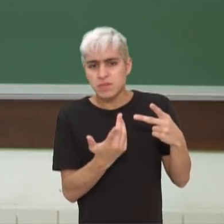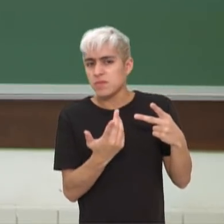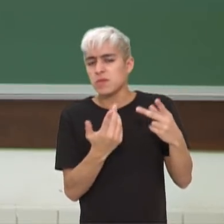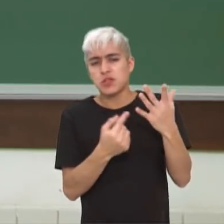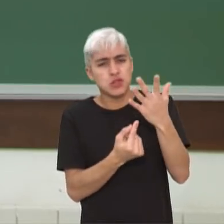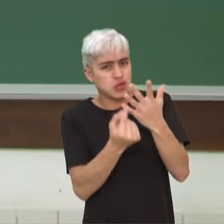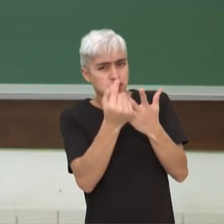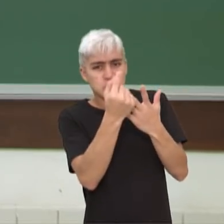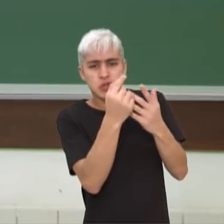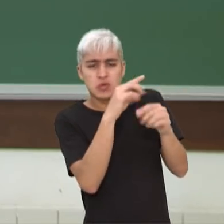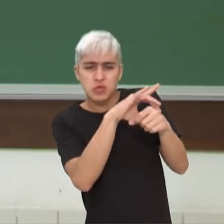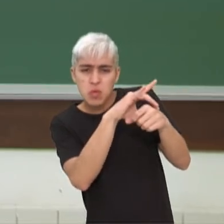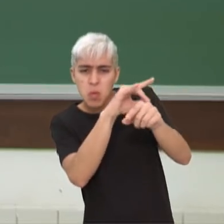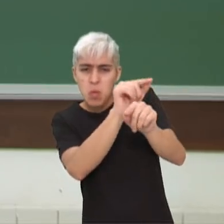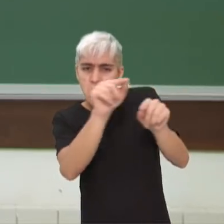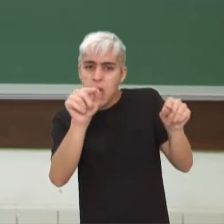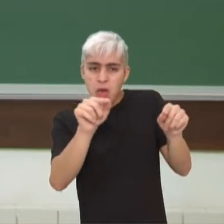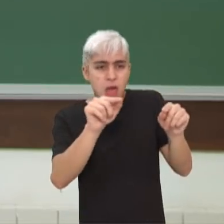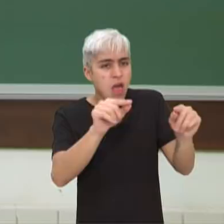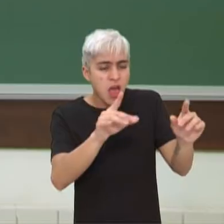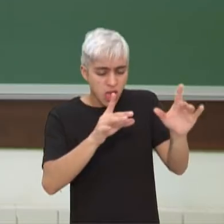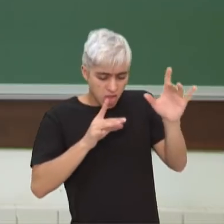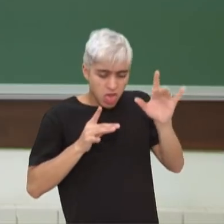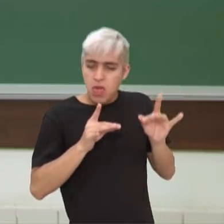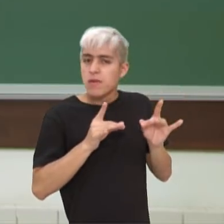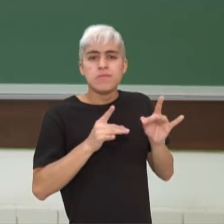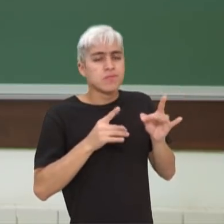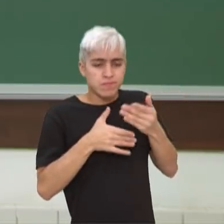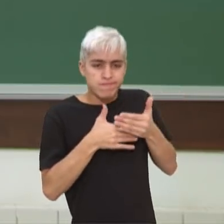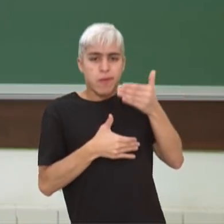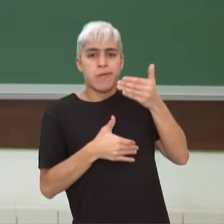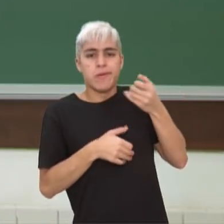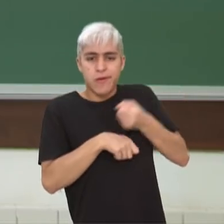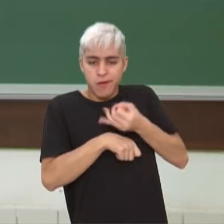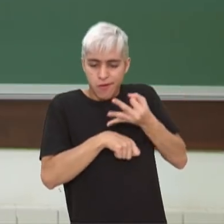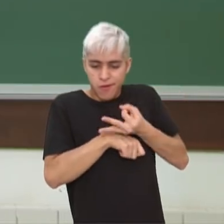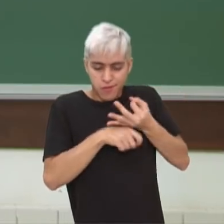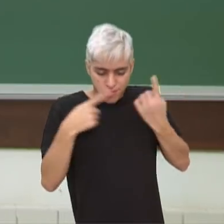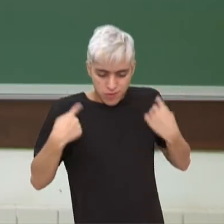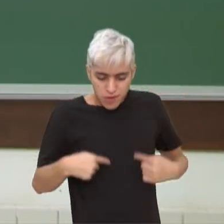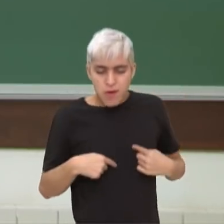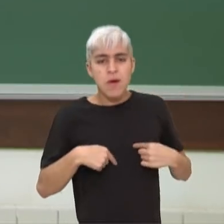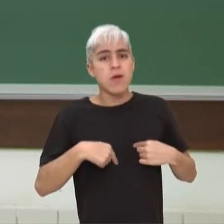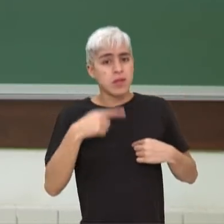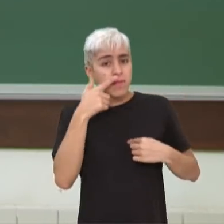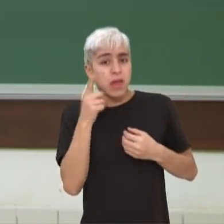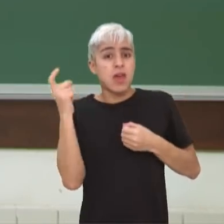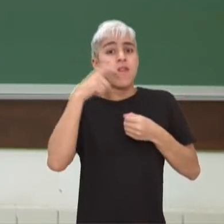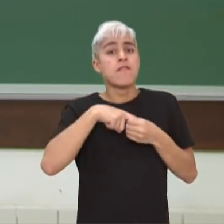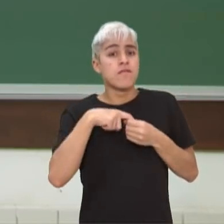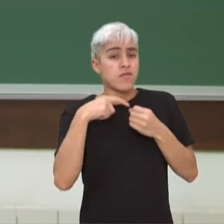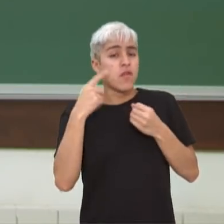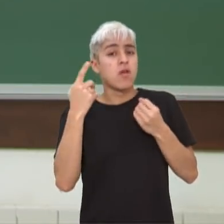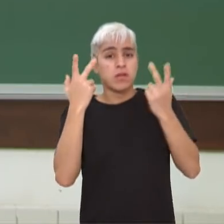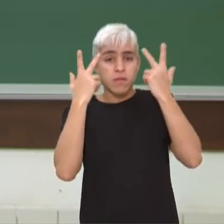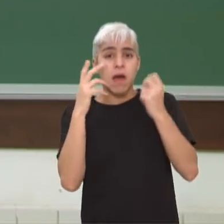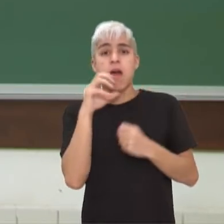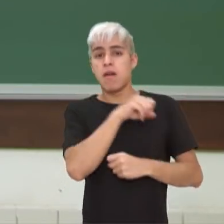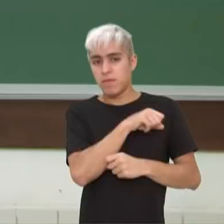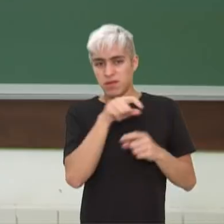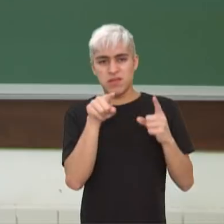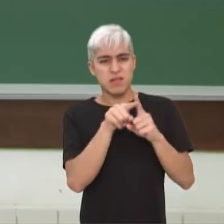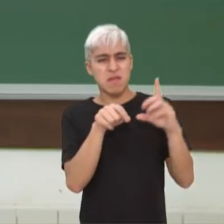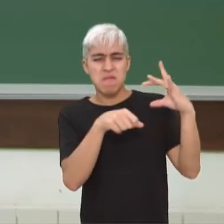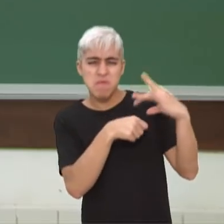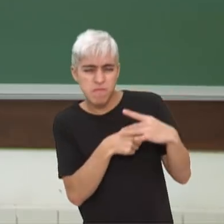e outras do tipo, certo? Então, você vai ter ali um corpo mais preparado para se recuperar e também não ficar aí e